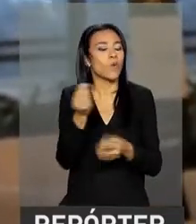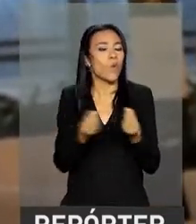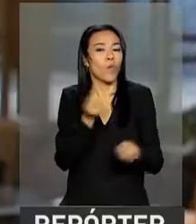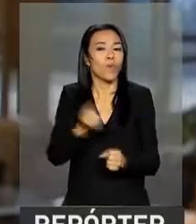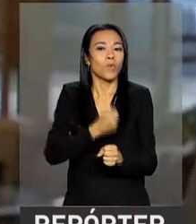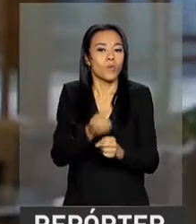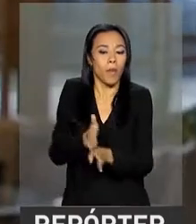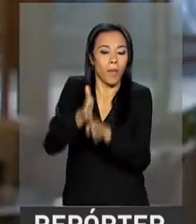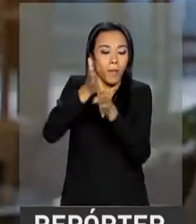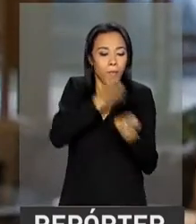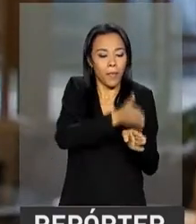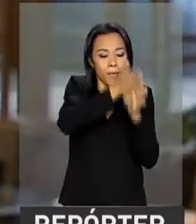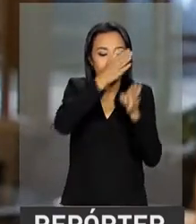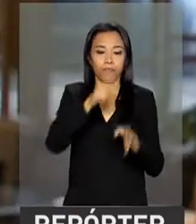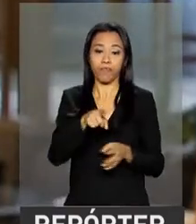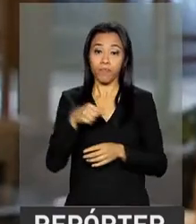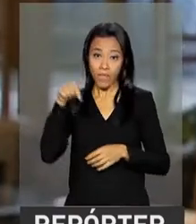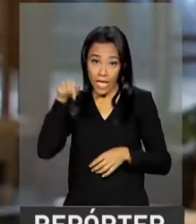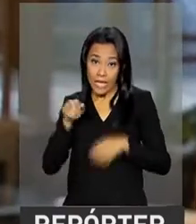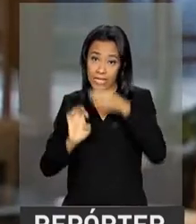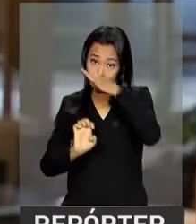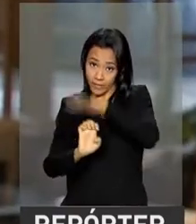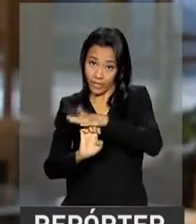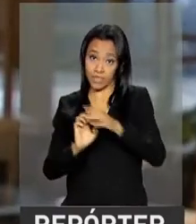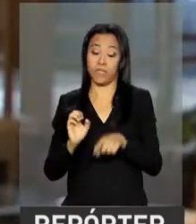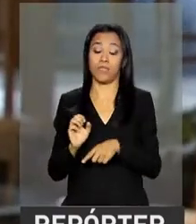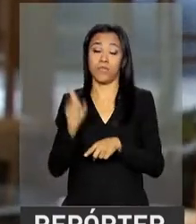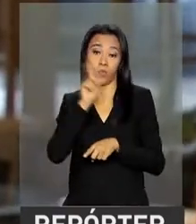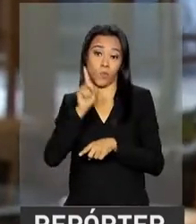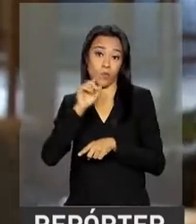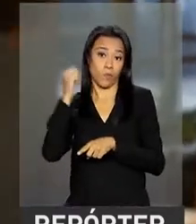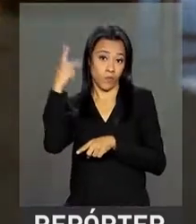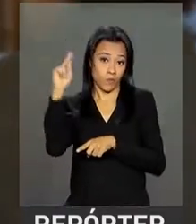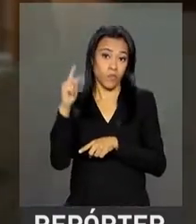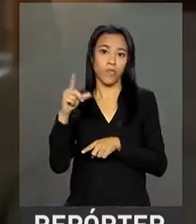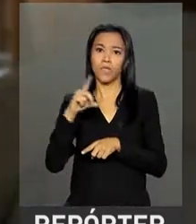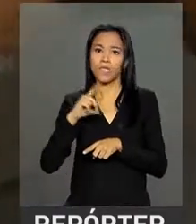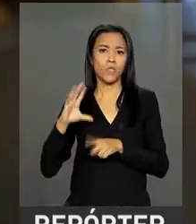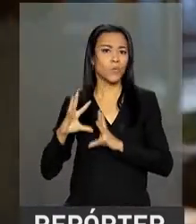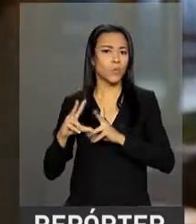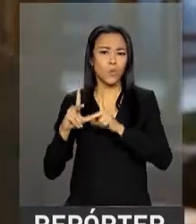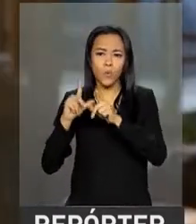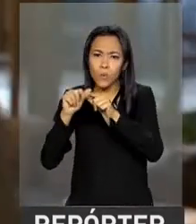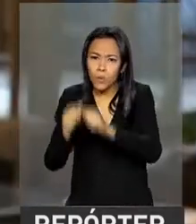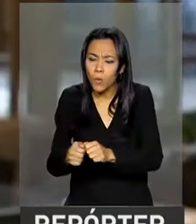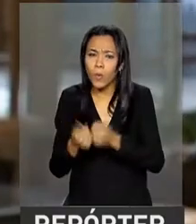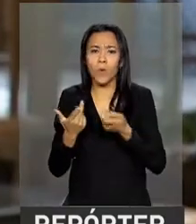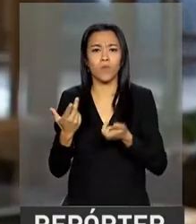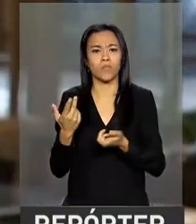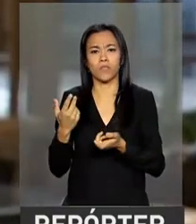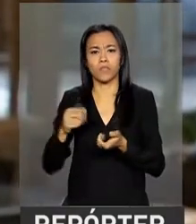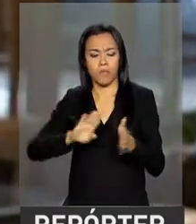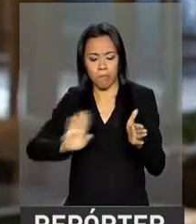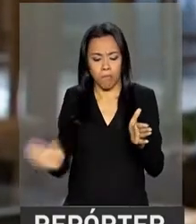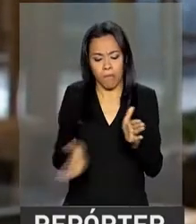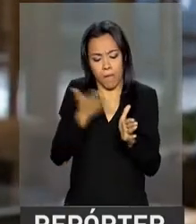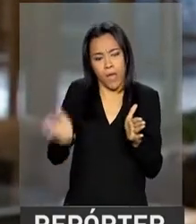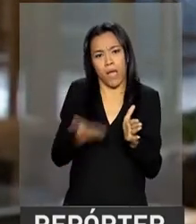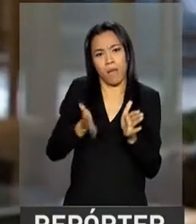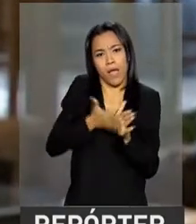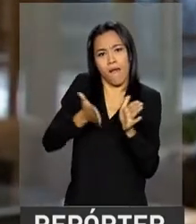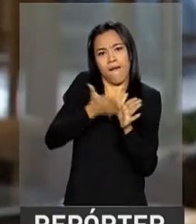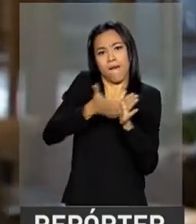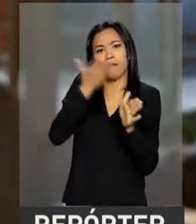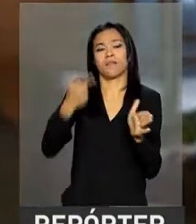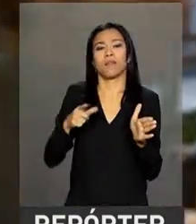startup essa multinacional ela ela tem todos os componentes de uma edificação na massa e mobilizando os